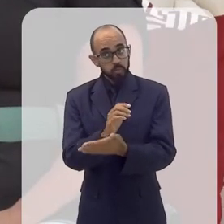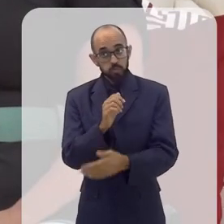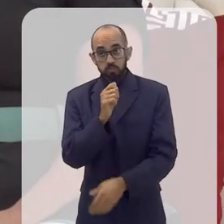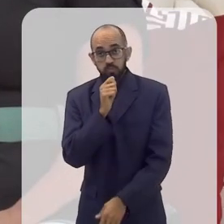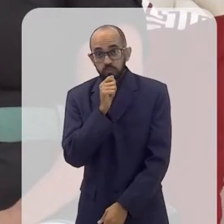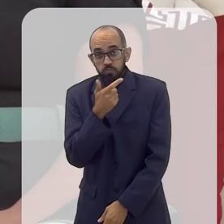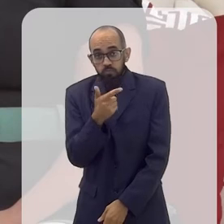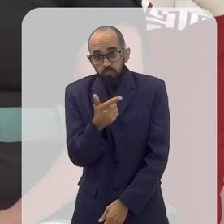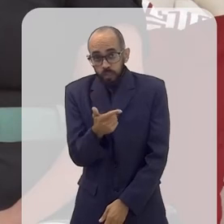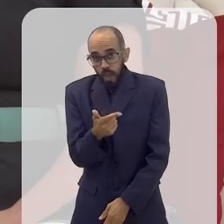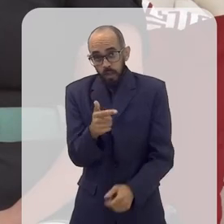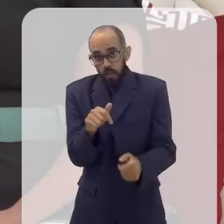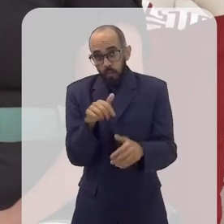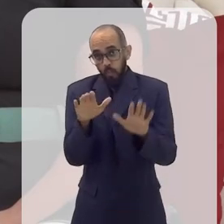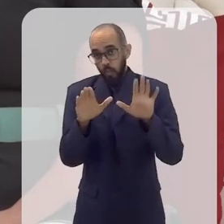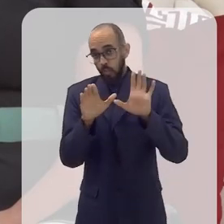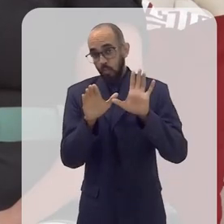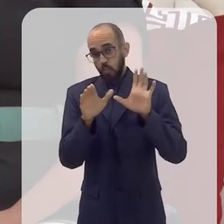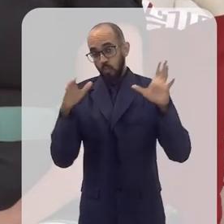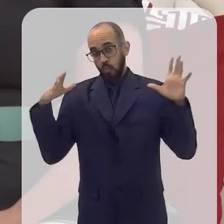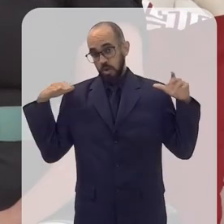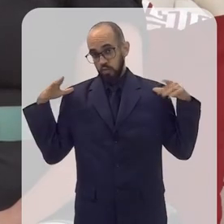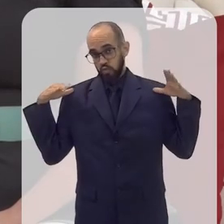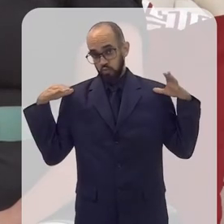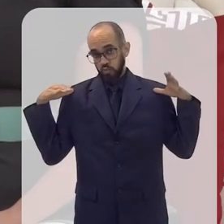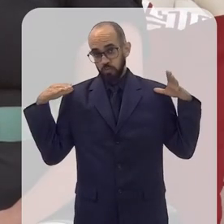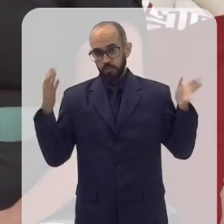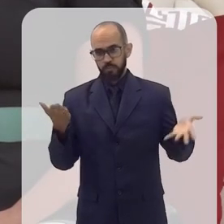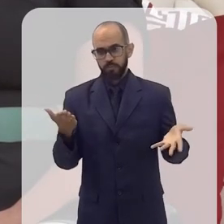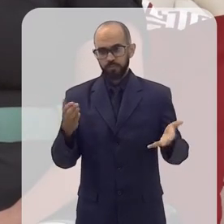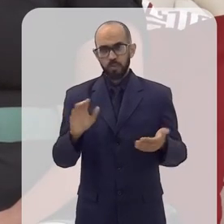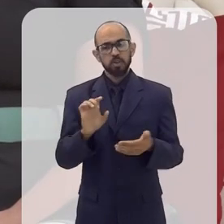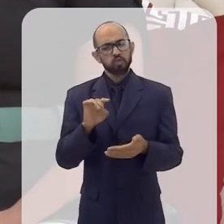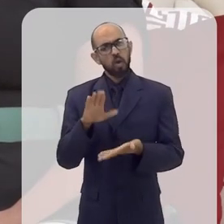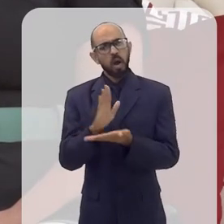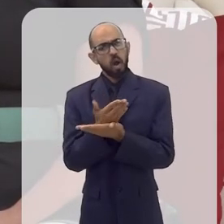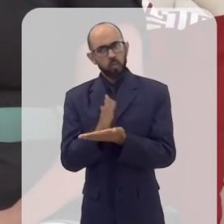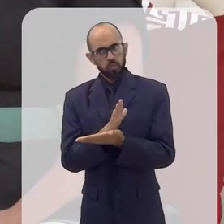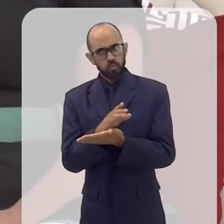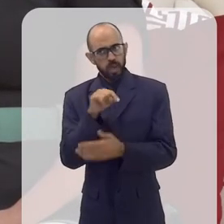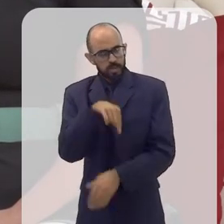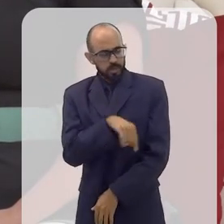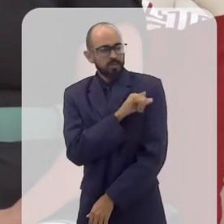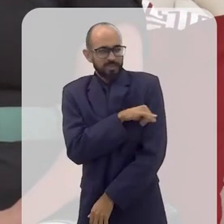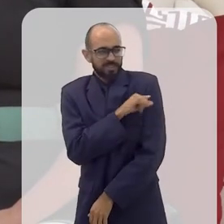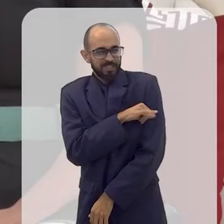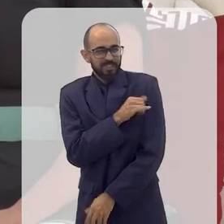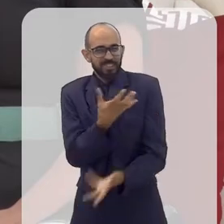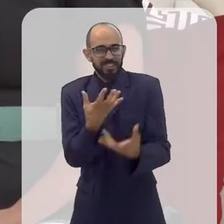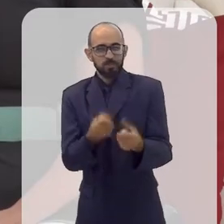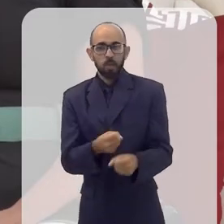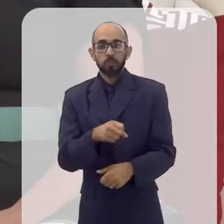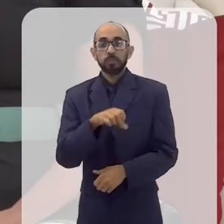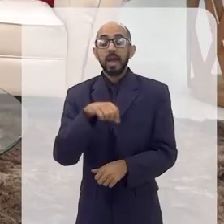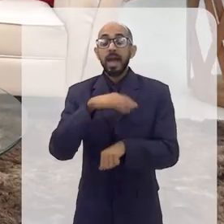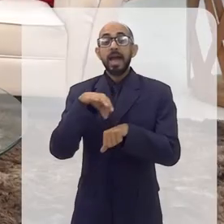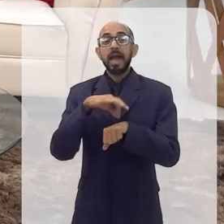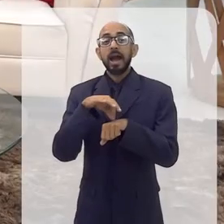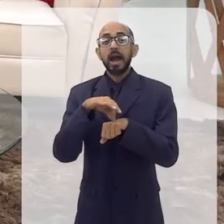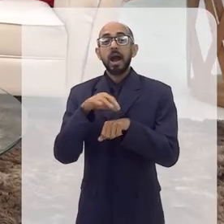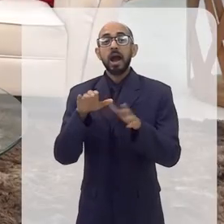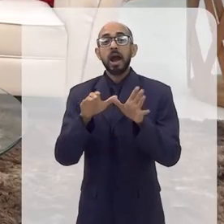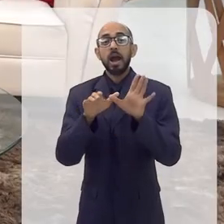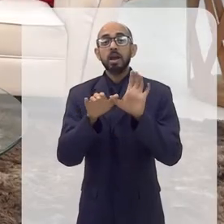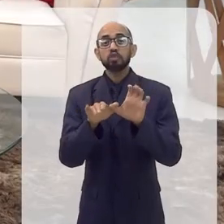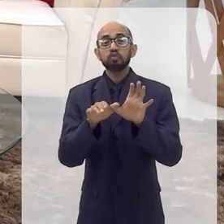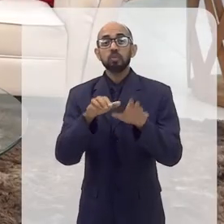que não possuem o anjo Moroni lá, né? São só alguns que tem. O Rio de Janeiro anjo foi agraciado. Moroni,